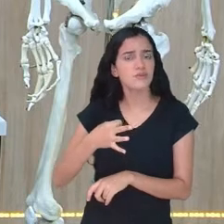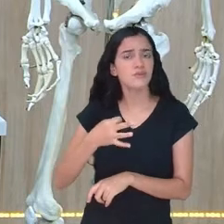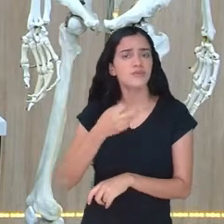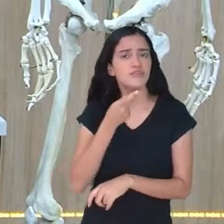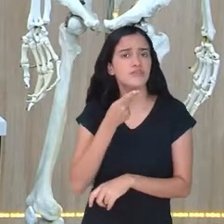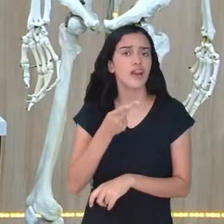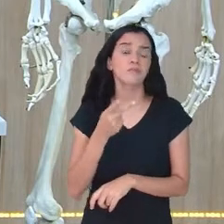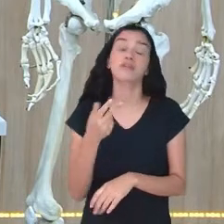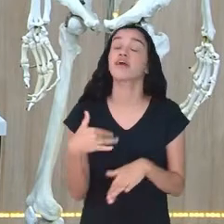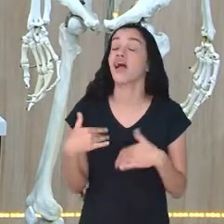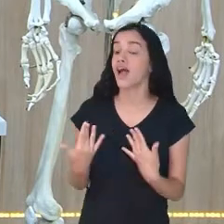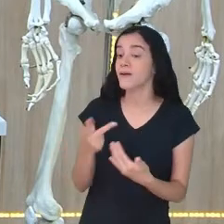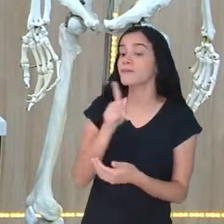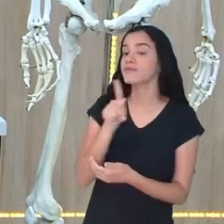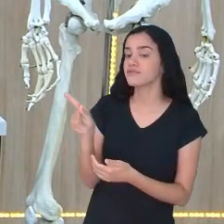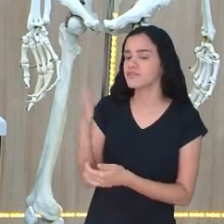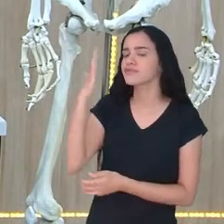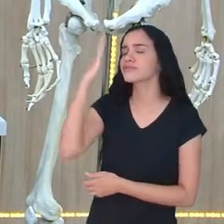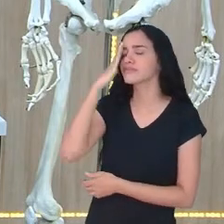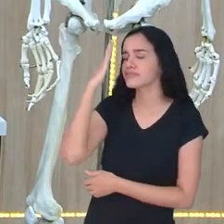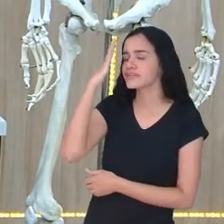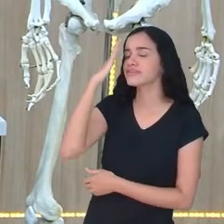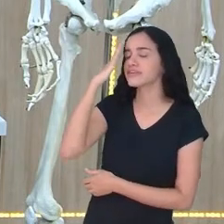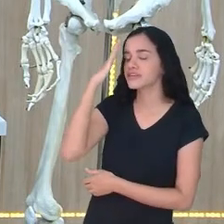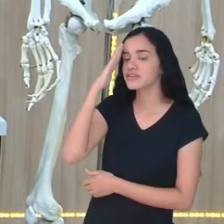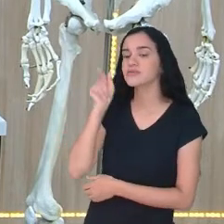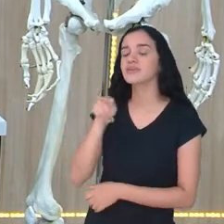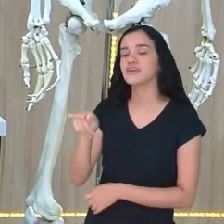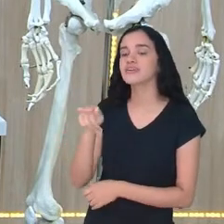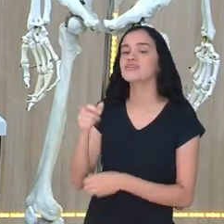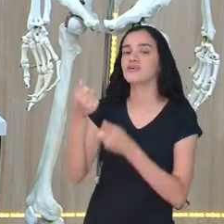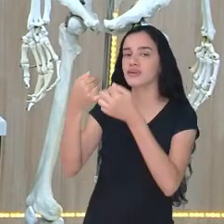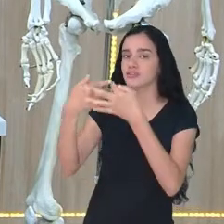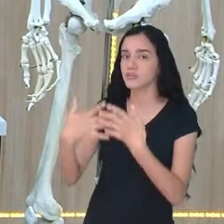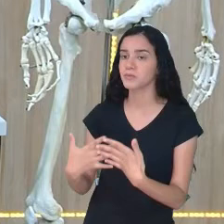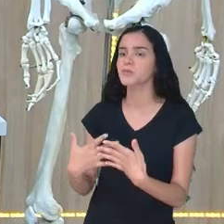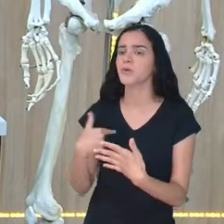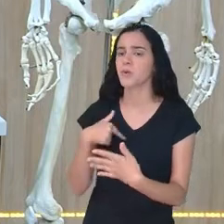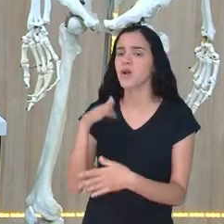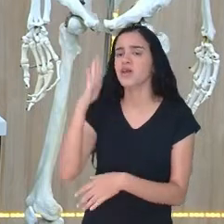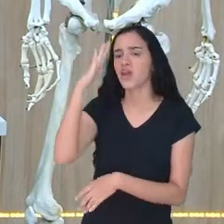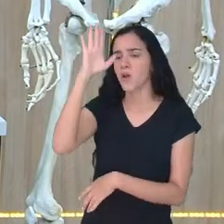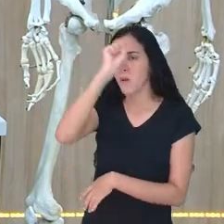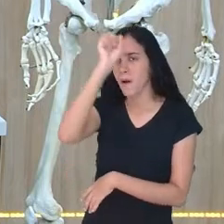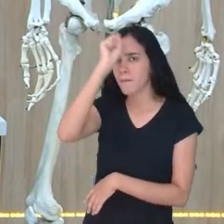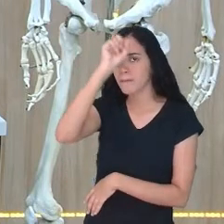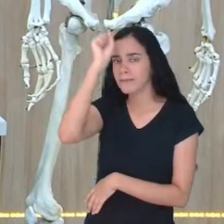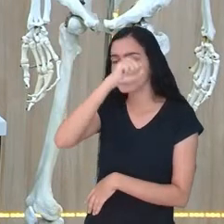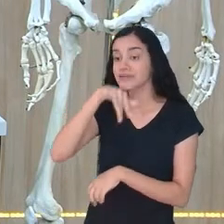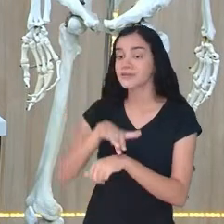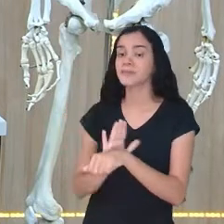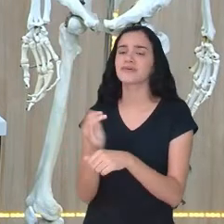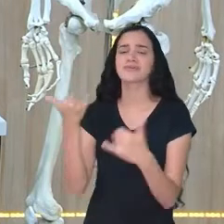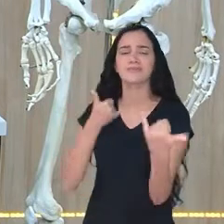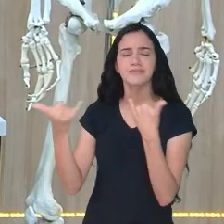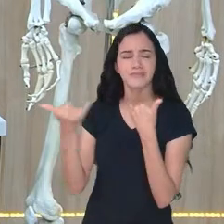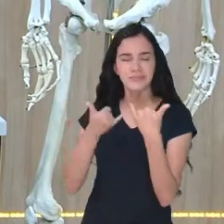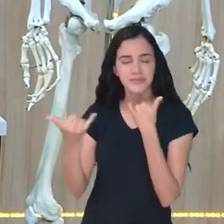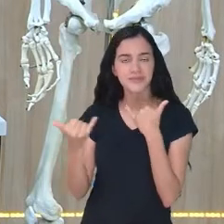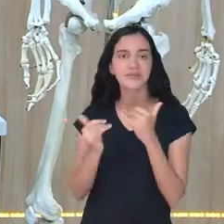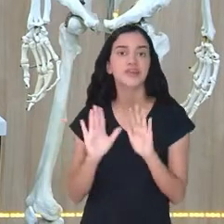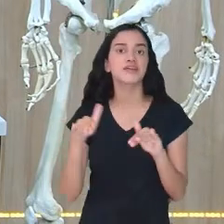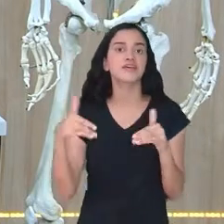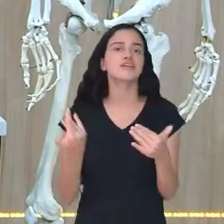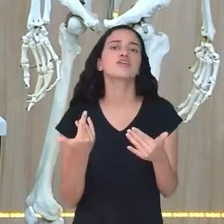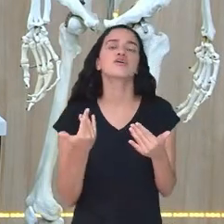final, ah, professora, eu entendi o que a senhora quis apresentar, eu aprendi e vou em busca de mais informações. Então, vamos